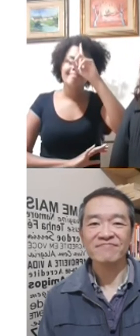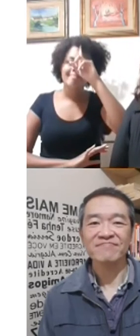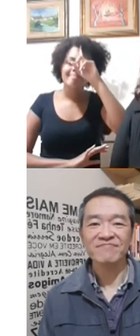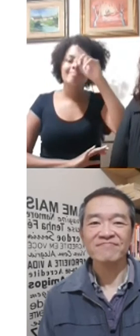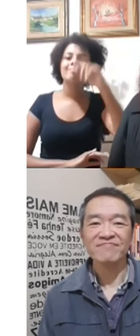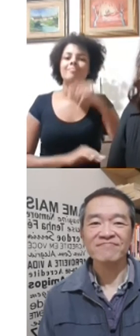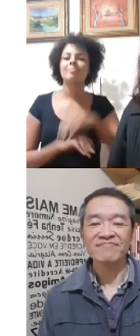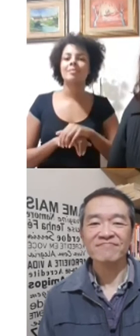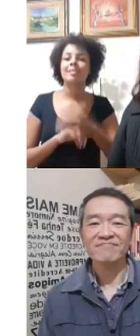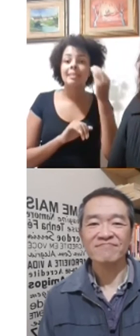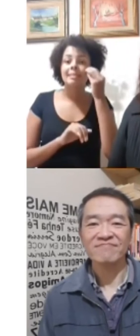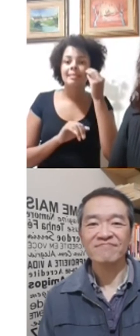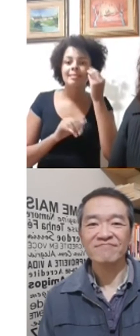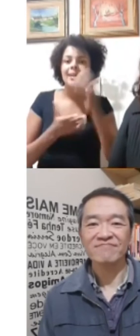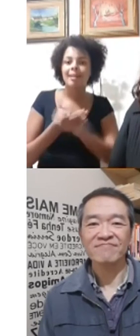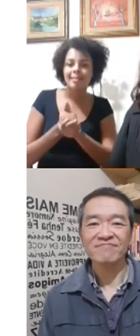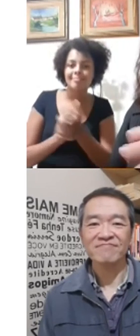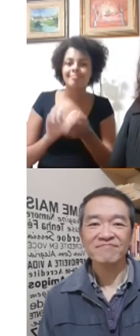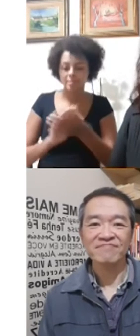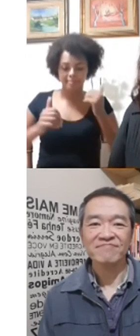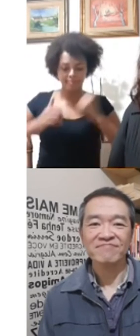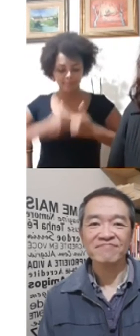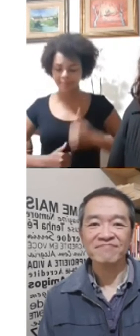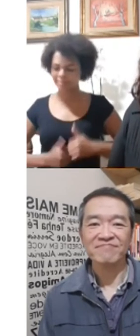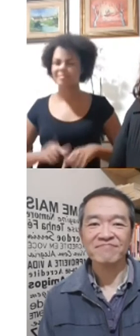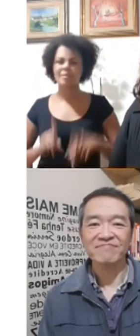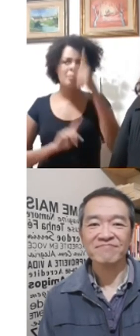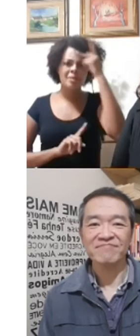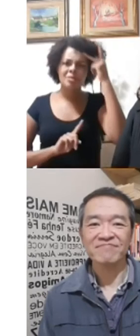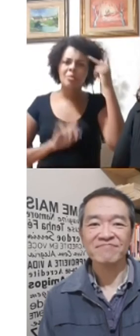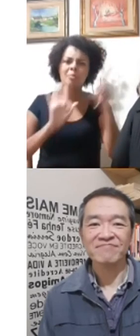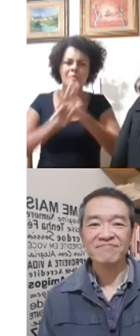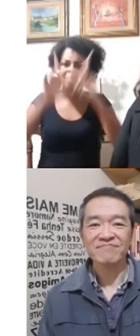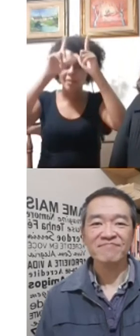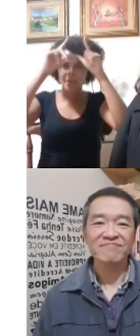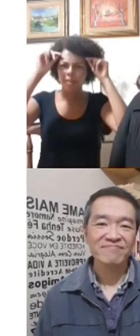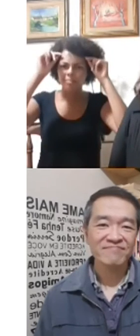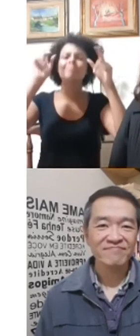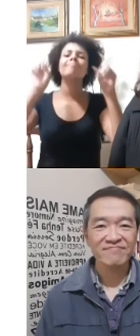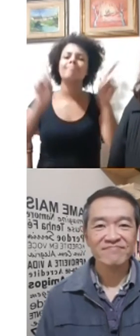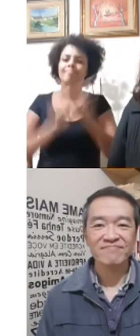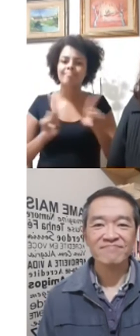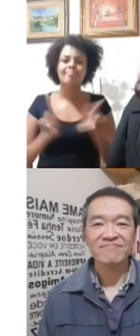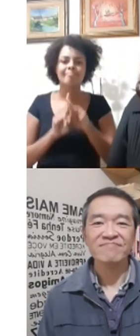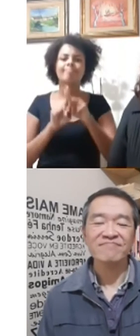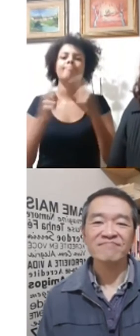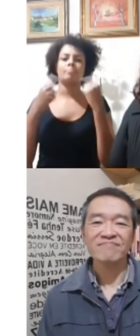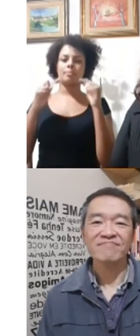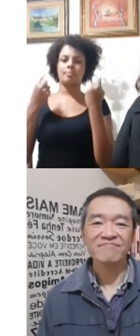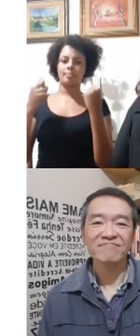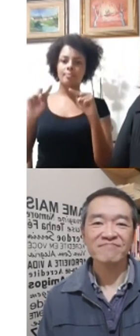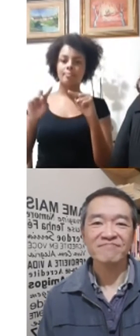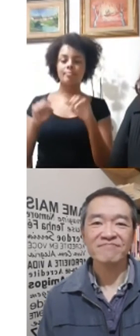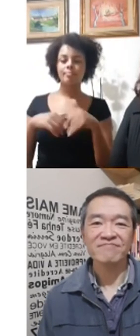asepsia, não deu certo, não foi bom, também técnicos de enfermagem também reclamaram,